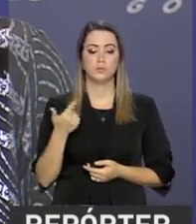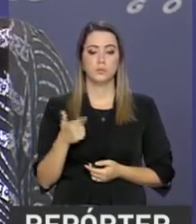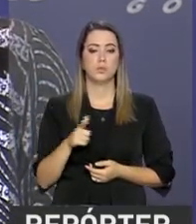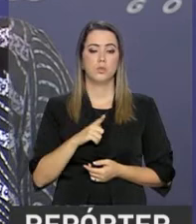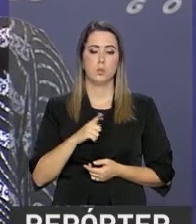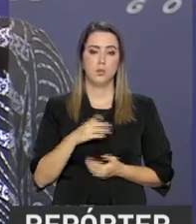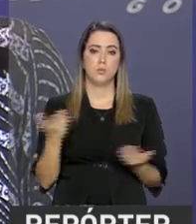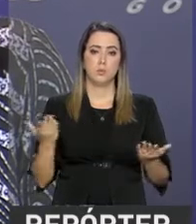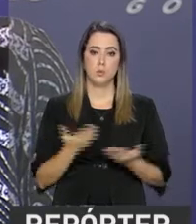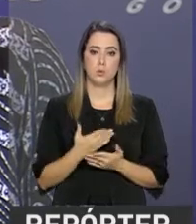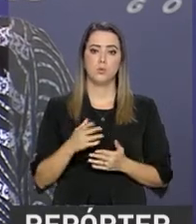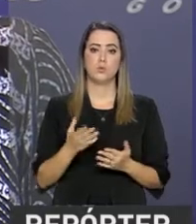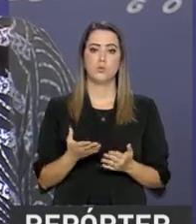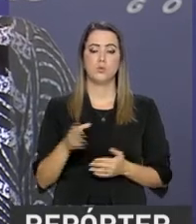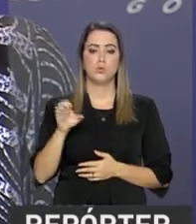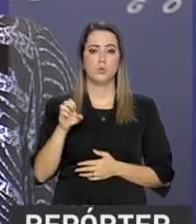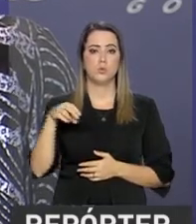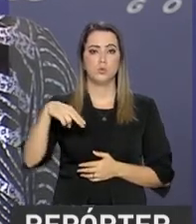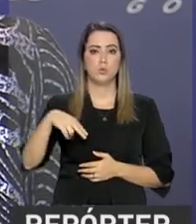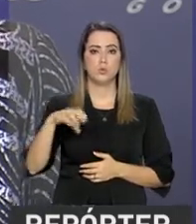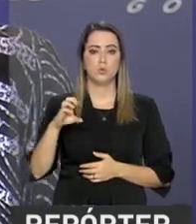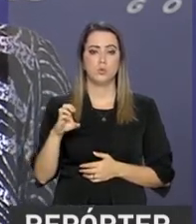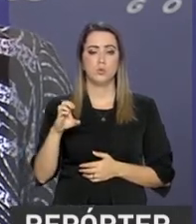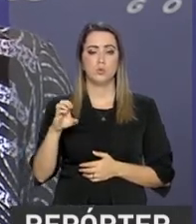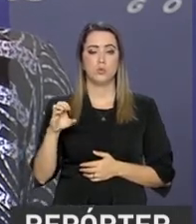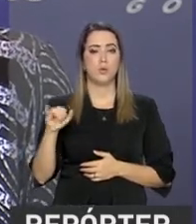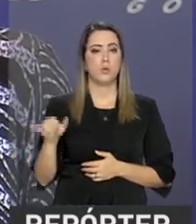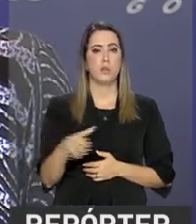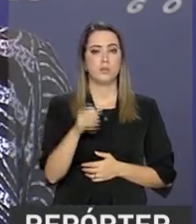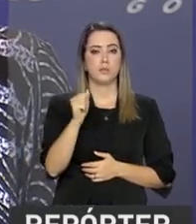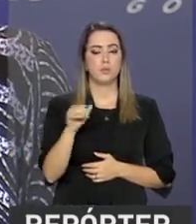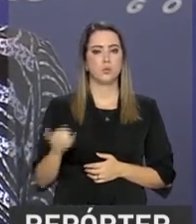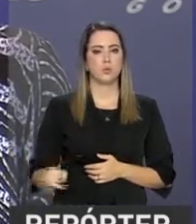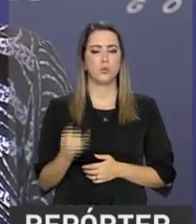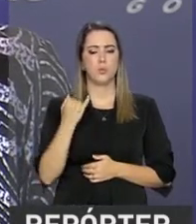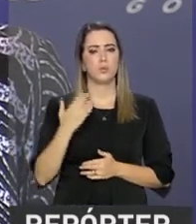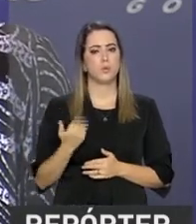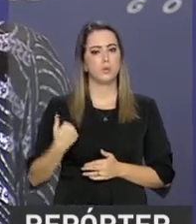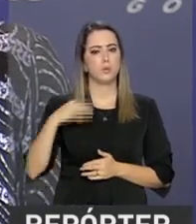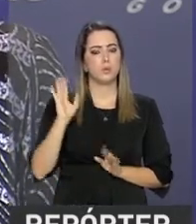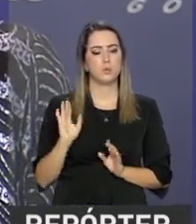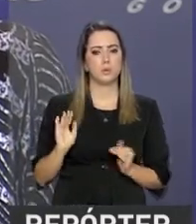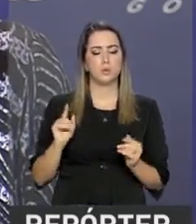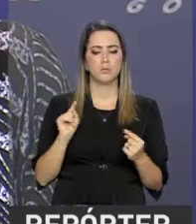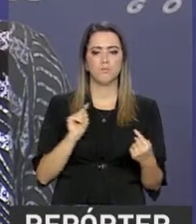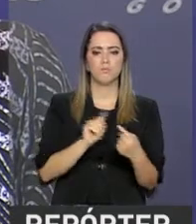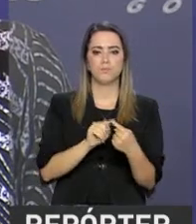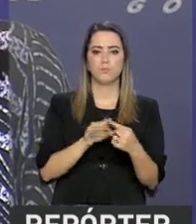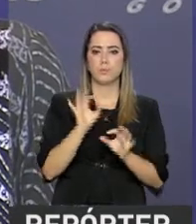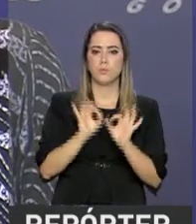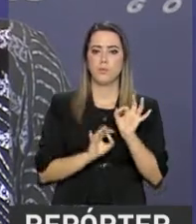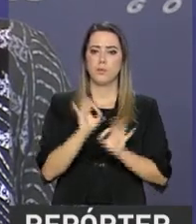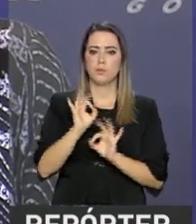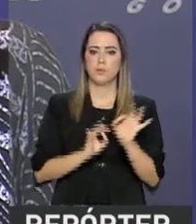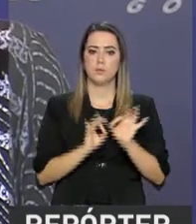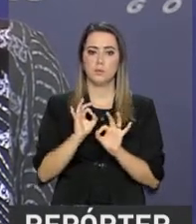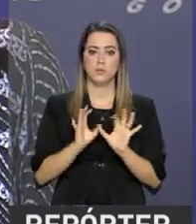o juiz seja comum a oportunidade é mais dirigida e adaptada